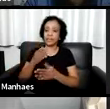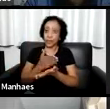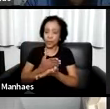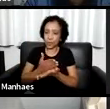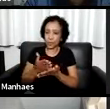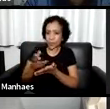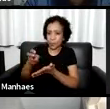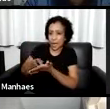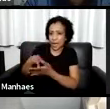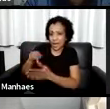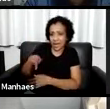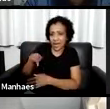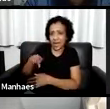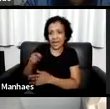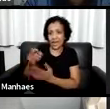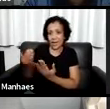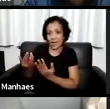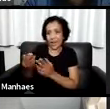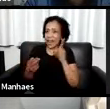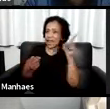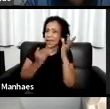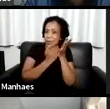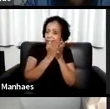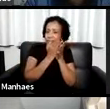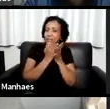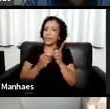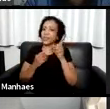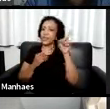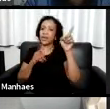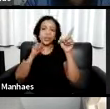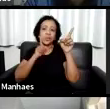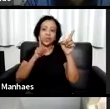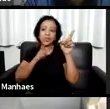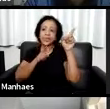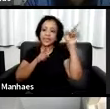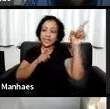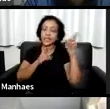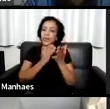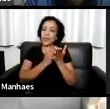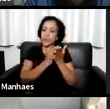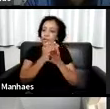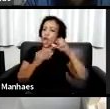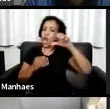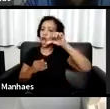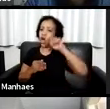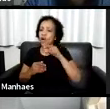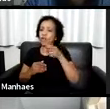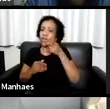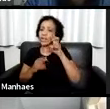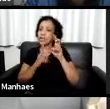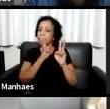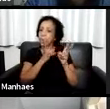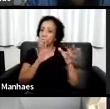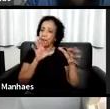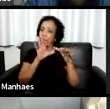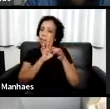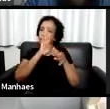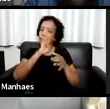Brasileiro, 9h15 da manhã, lá na cidade de Falls Church, onde fica a sede da Aliança, irá até